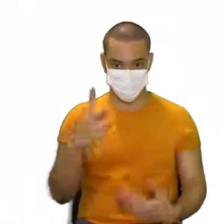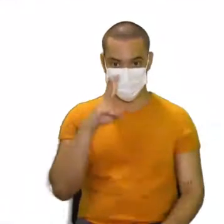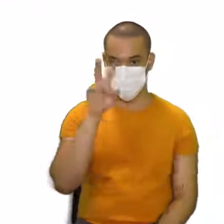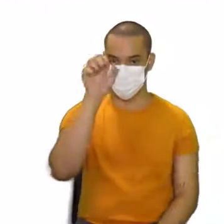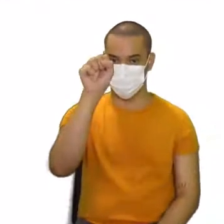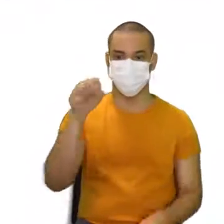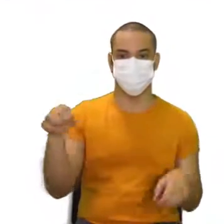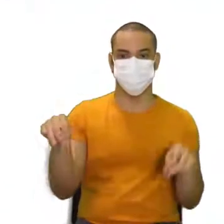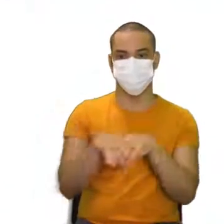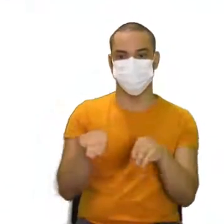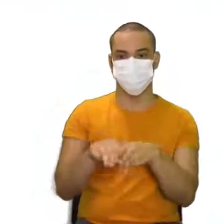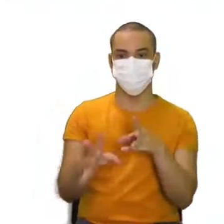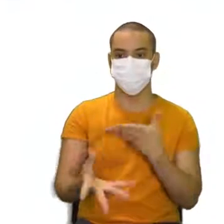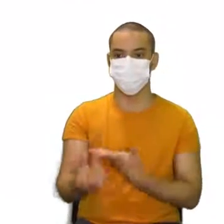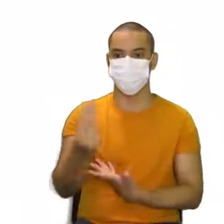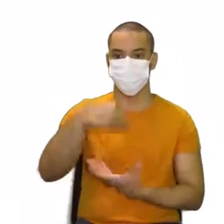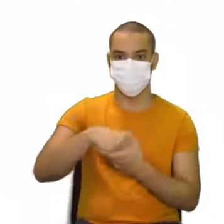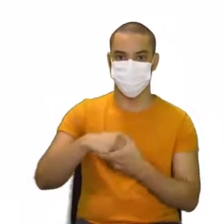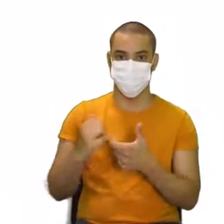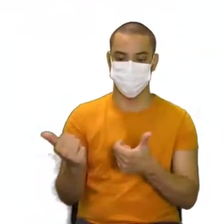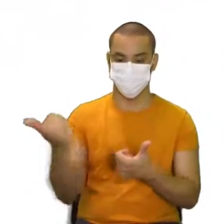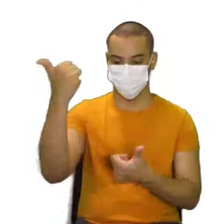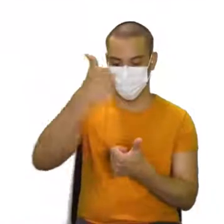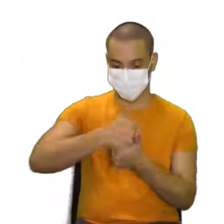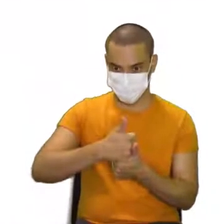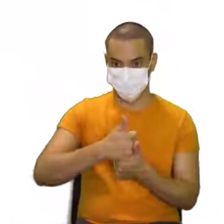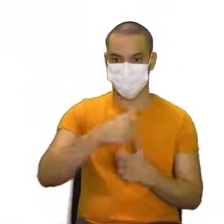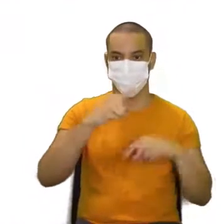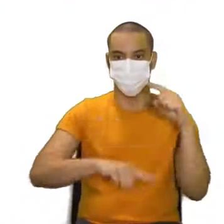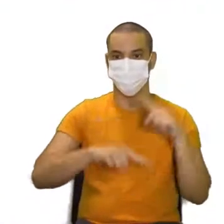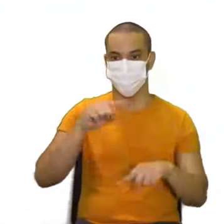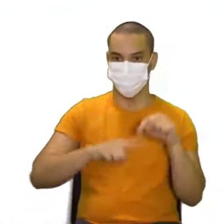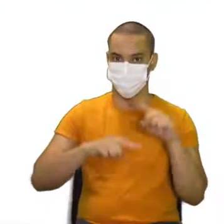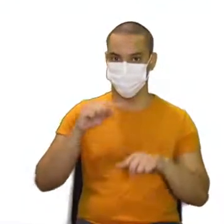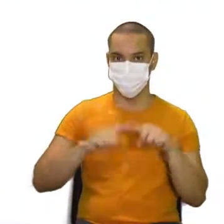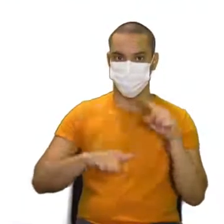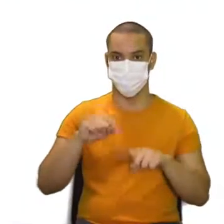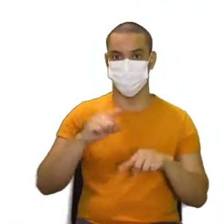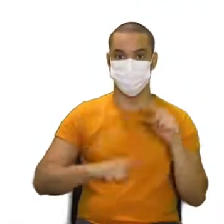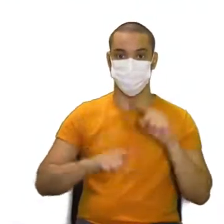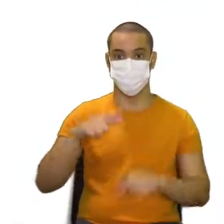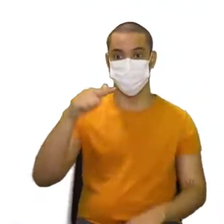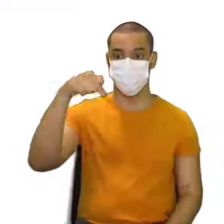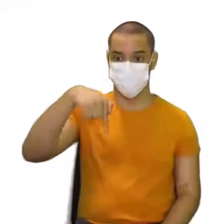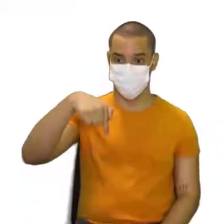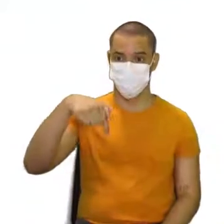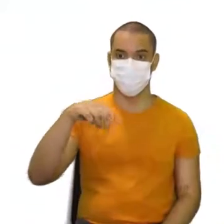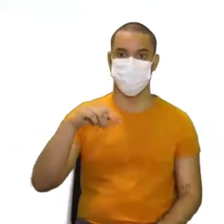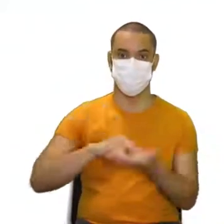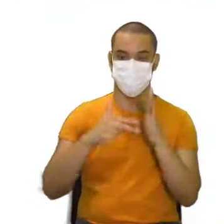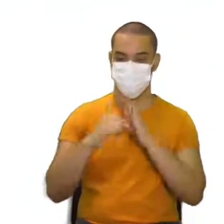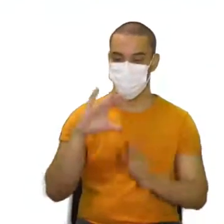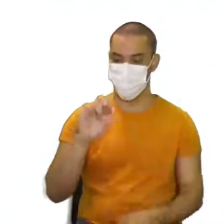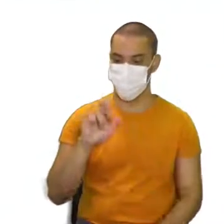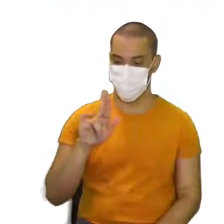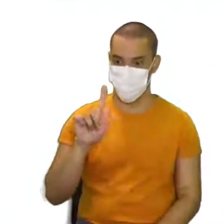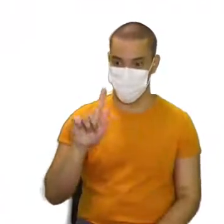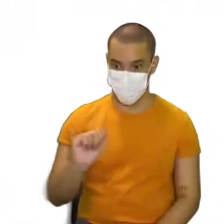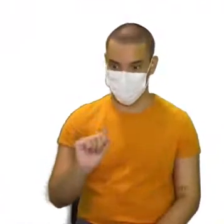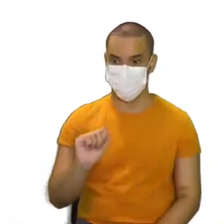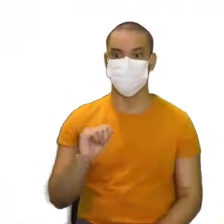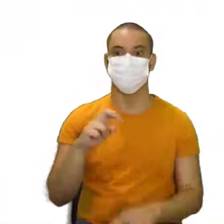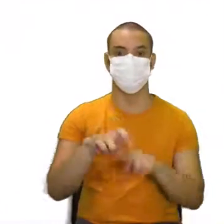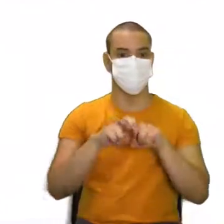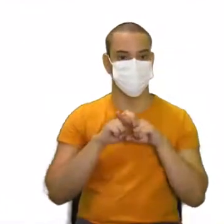que agirá sobre a carga Então olha só então aí o campo o campo magnético